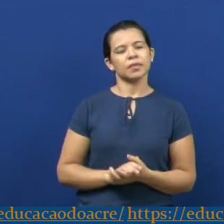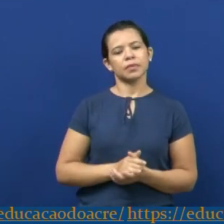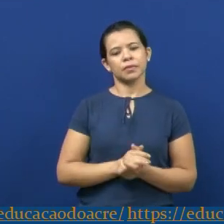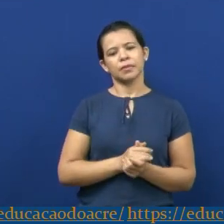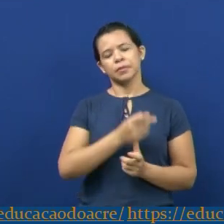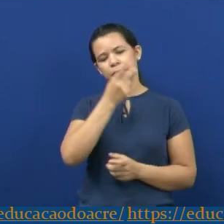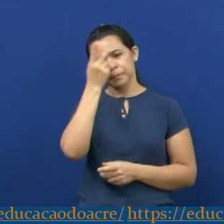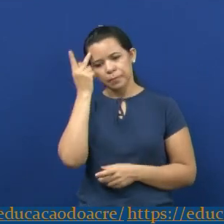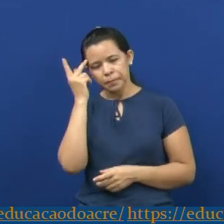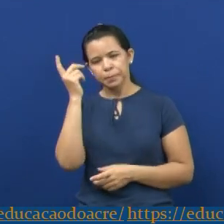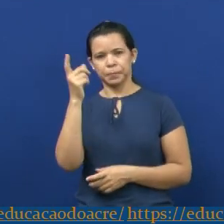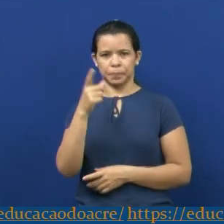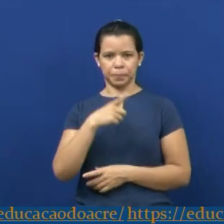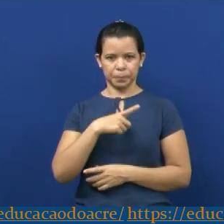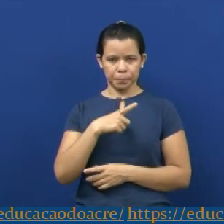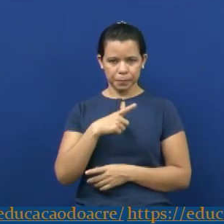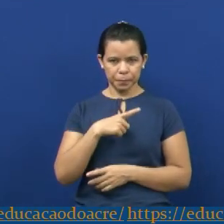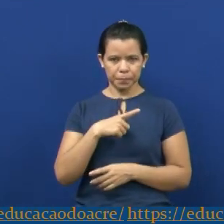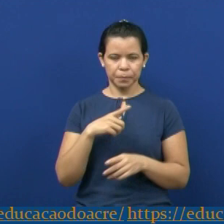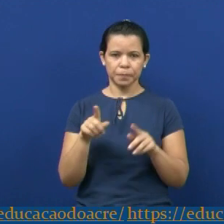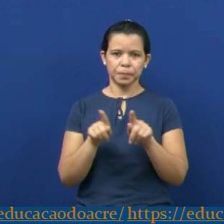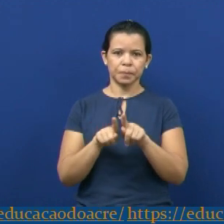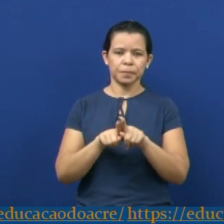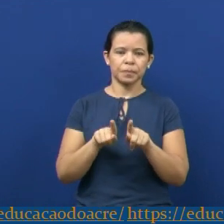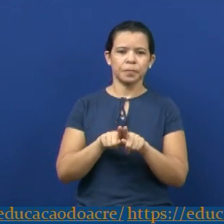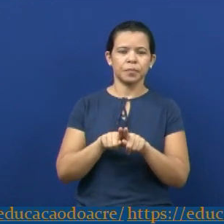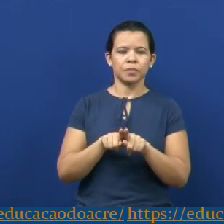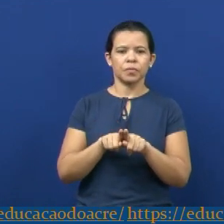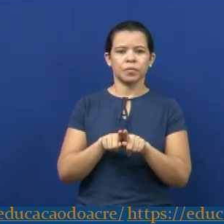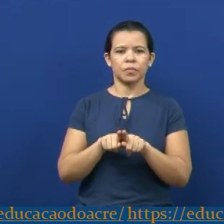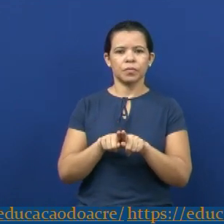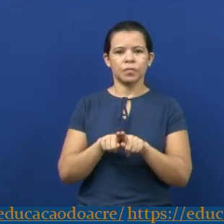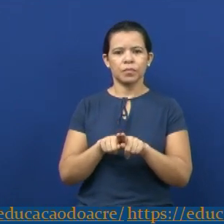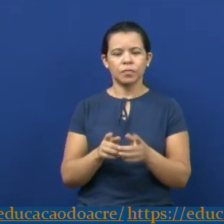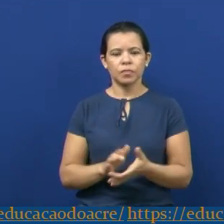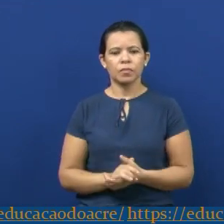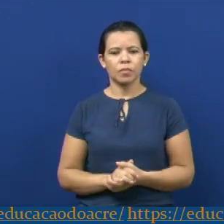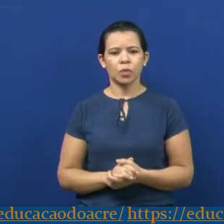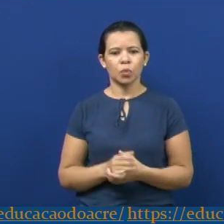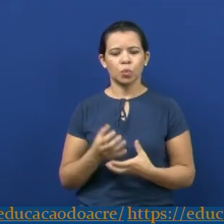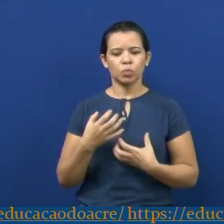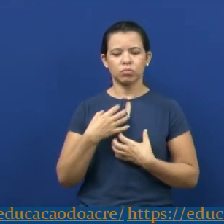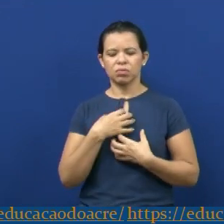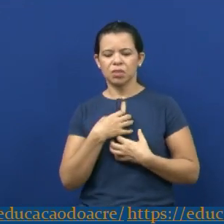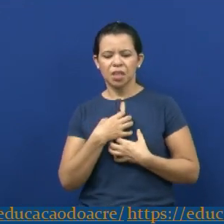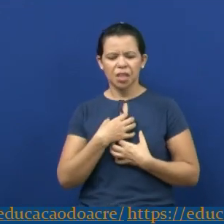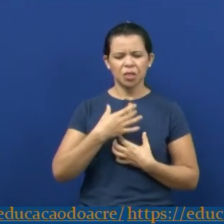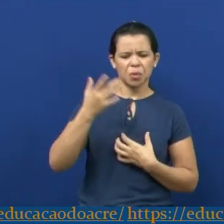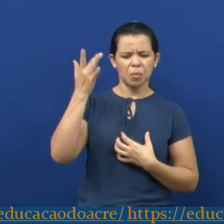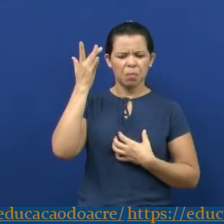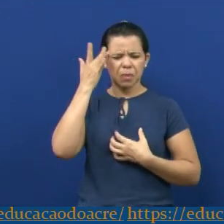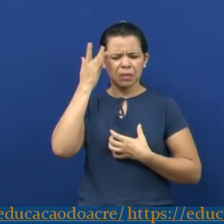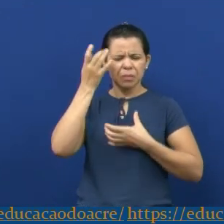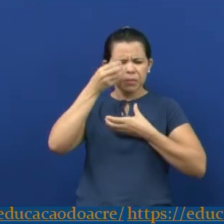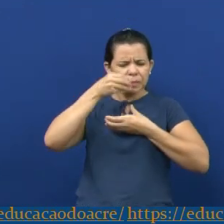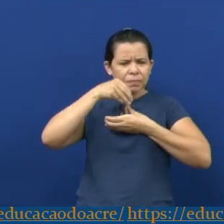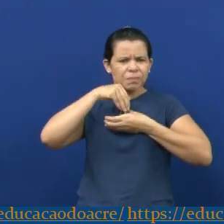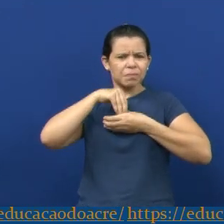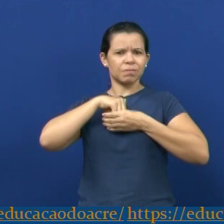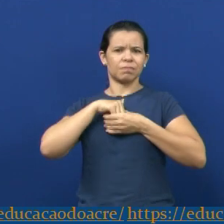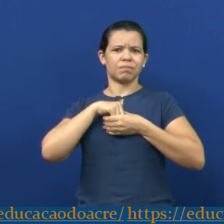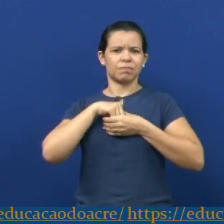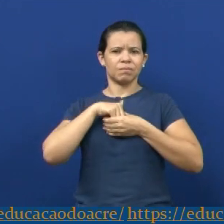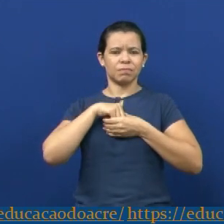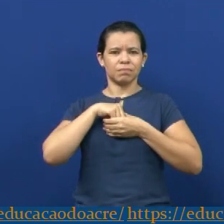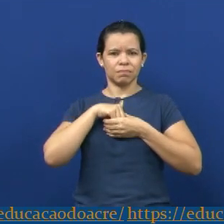elas vão ter também uma forma, uma lei intrínseca, uma lei moral intrínseca dentro dela que não